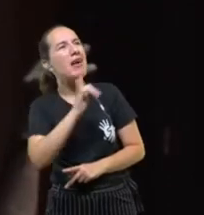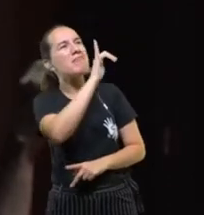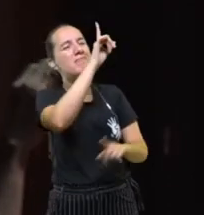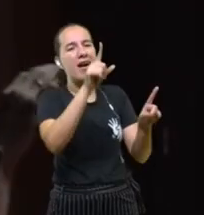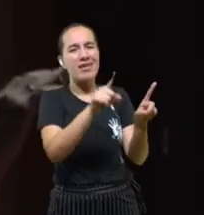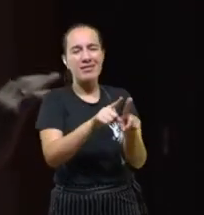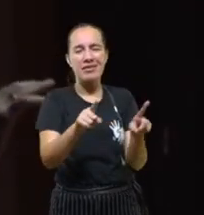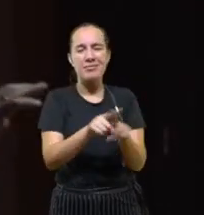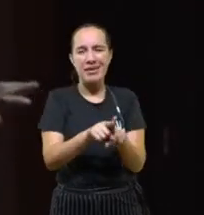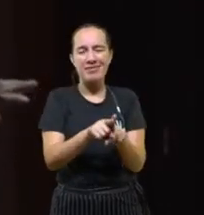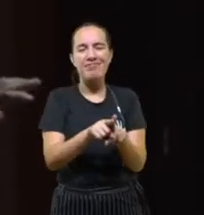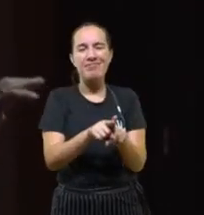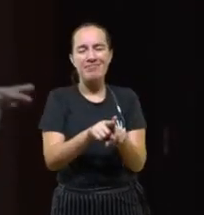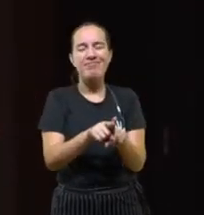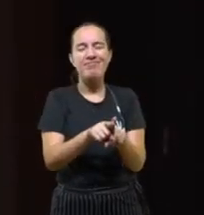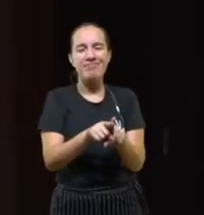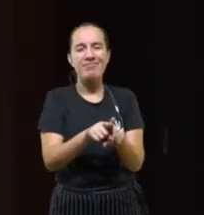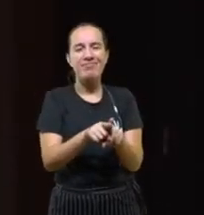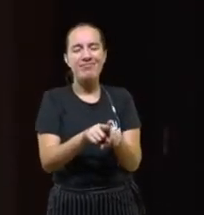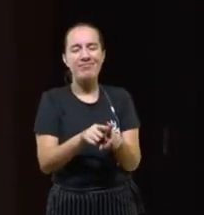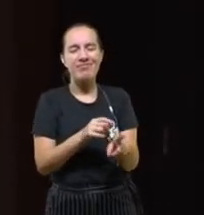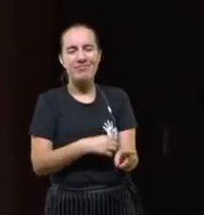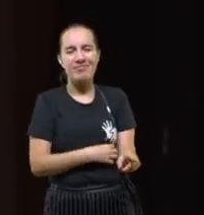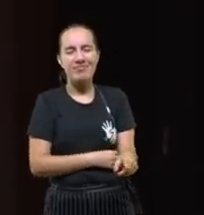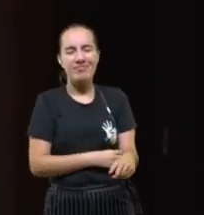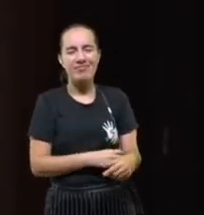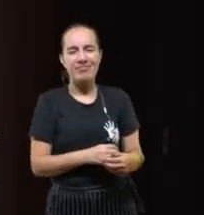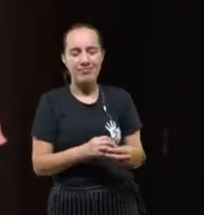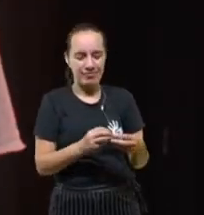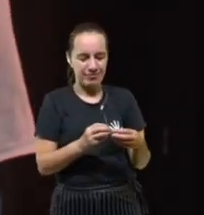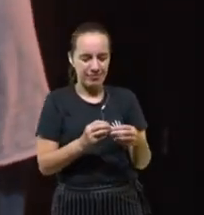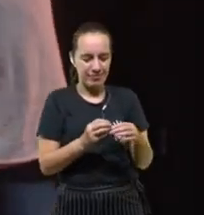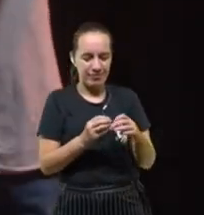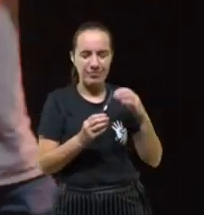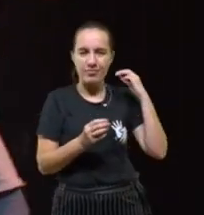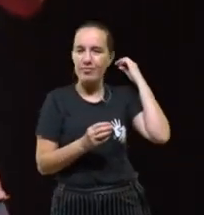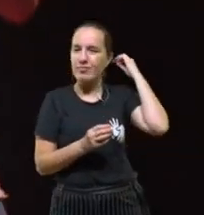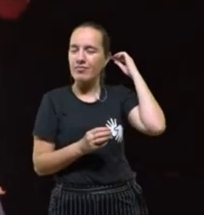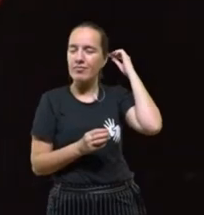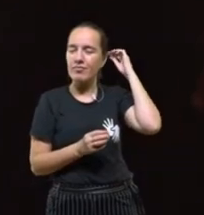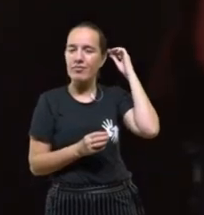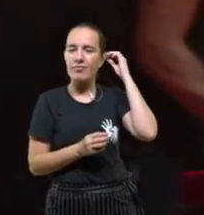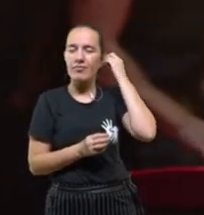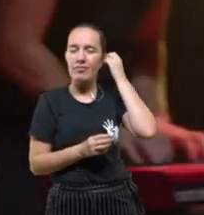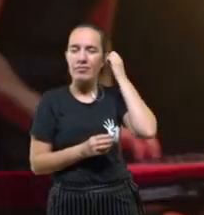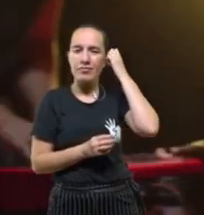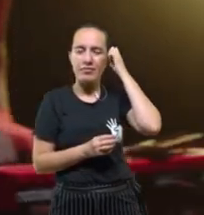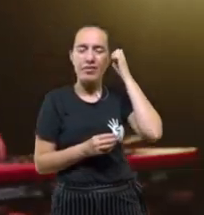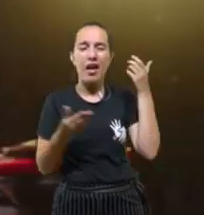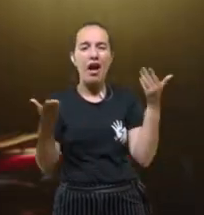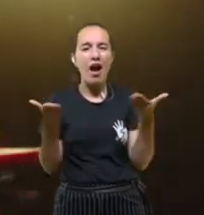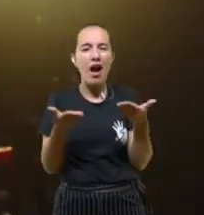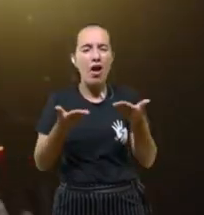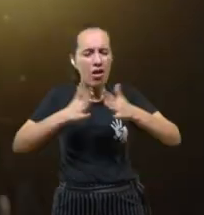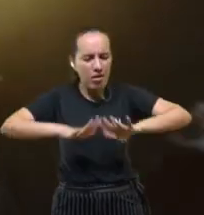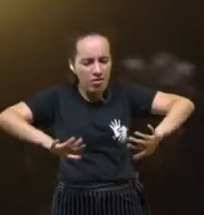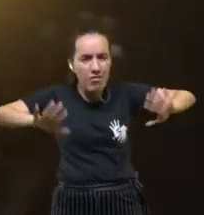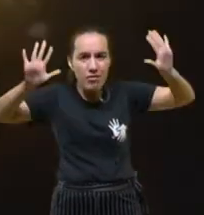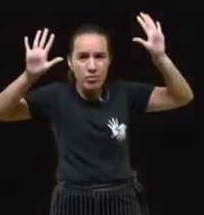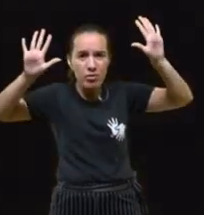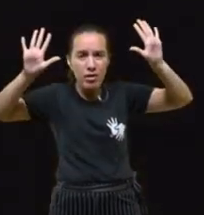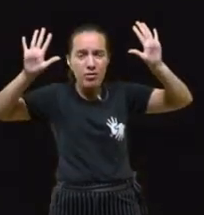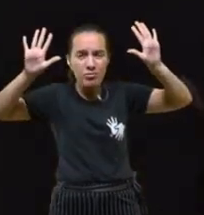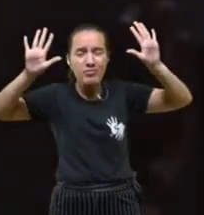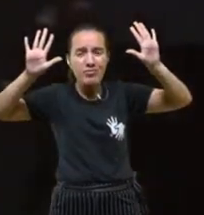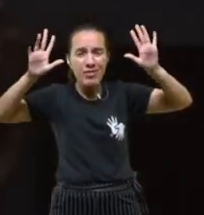amor de volta para você. Agora levanta suas mãos bem altas ao Senhor e começa